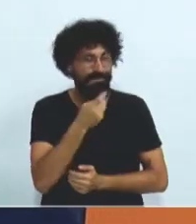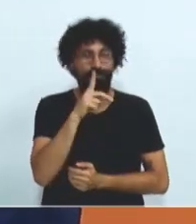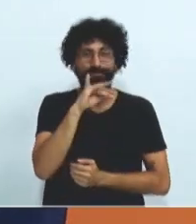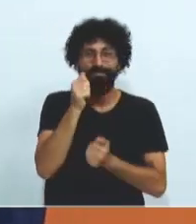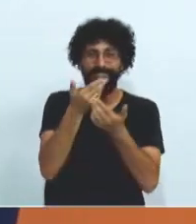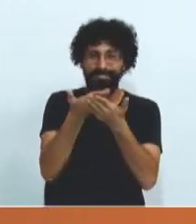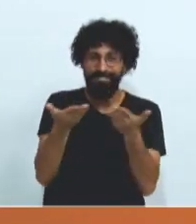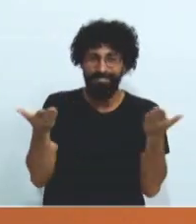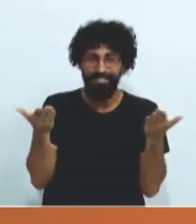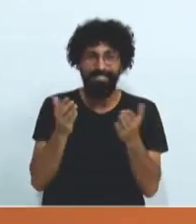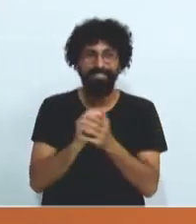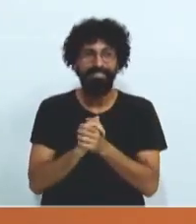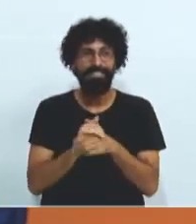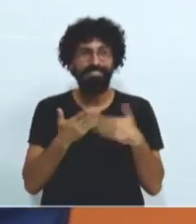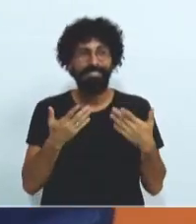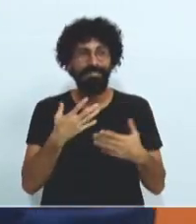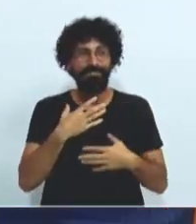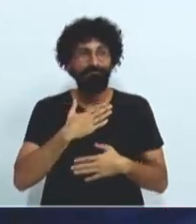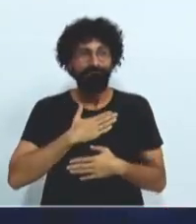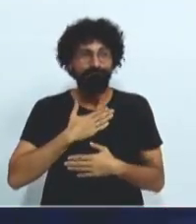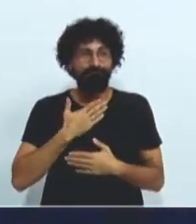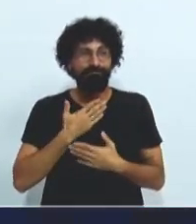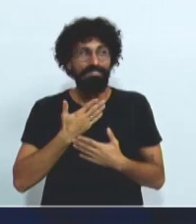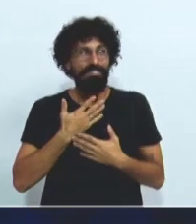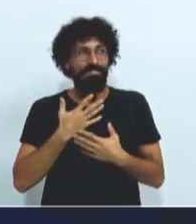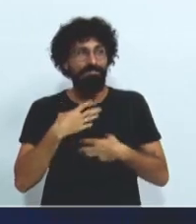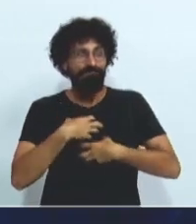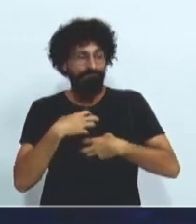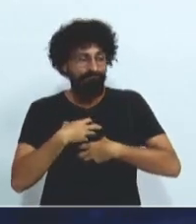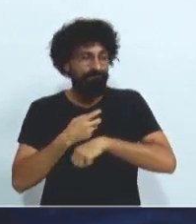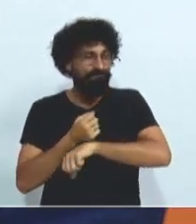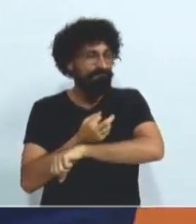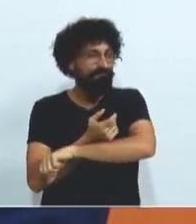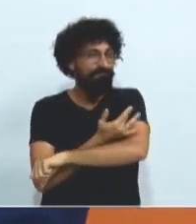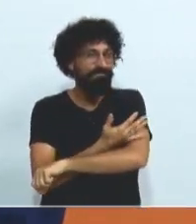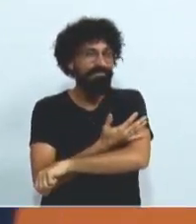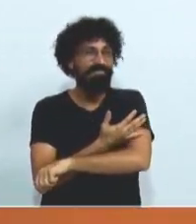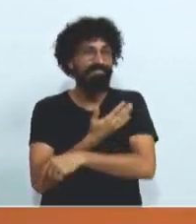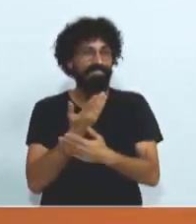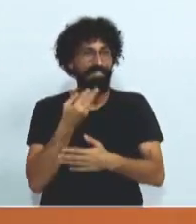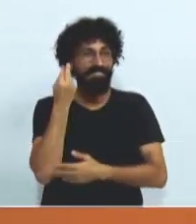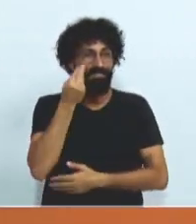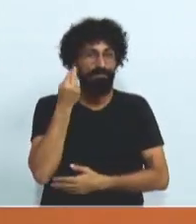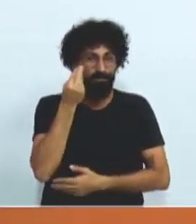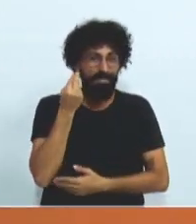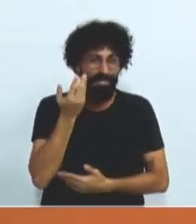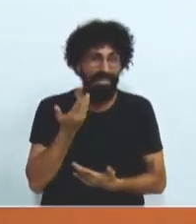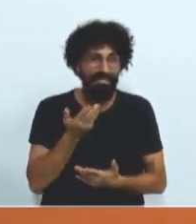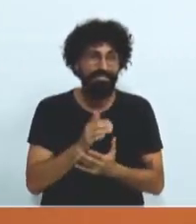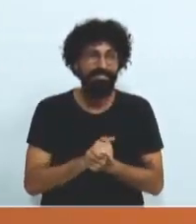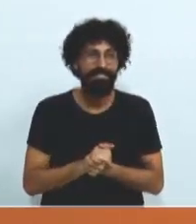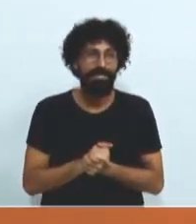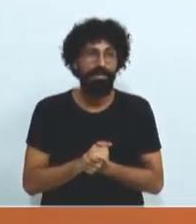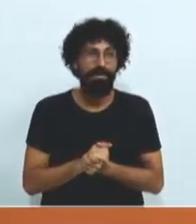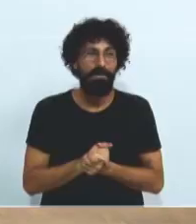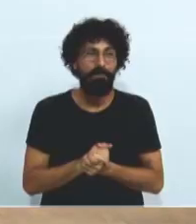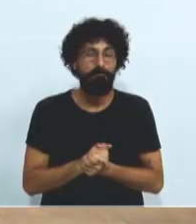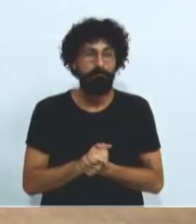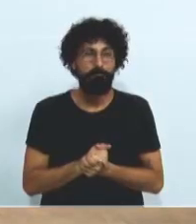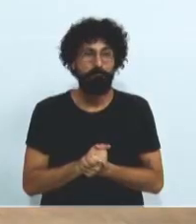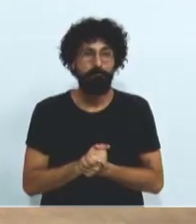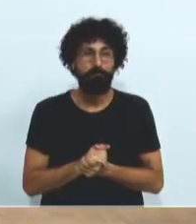telespectadores. Para mim foi uma sensação muito gratificante passar por essa experiência, né? Uhum. Foi,